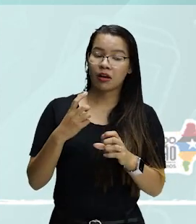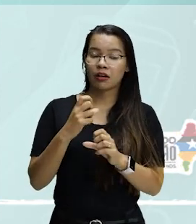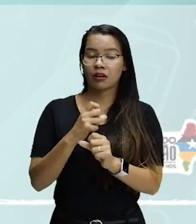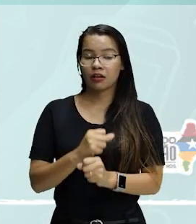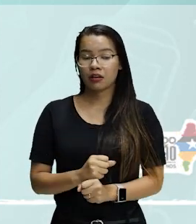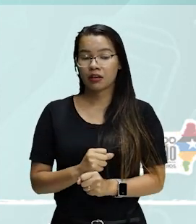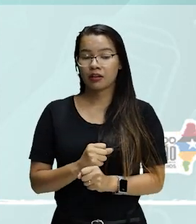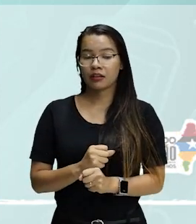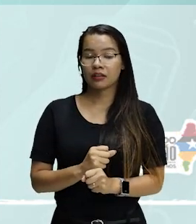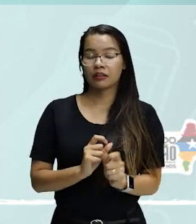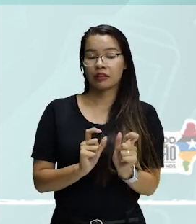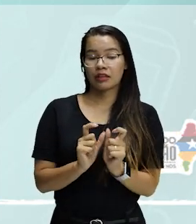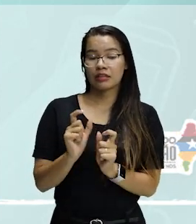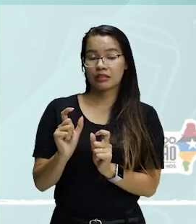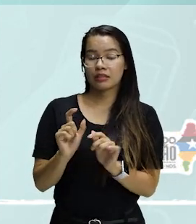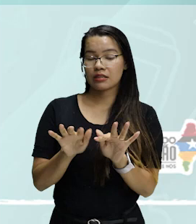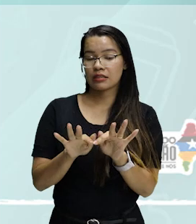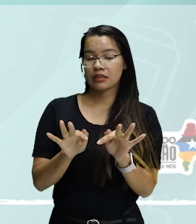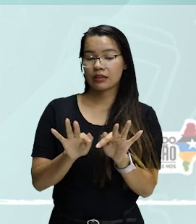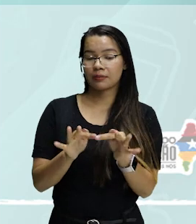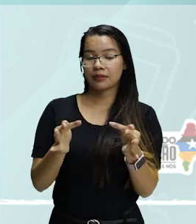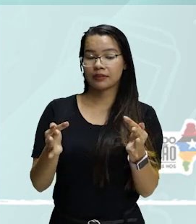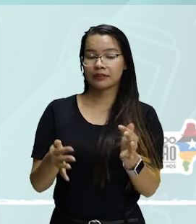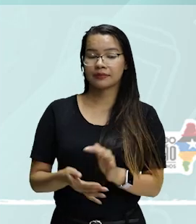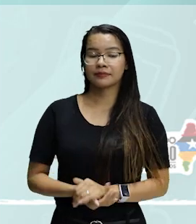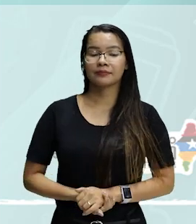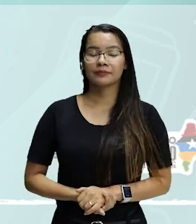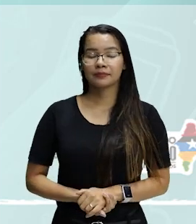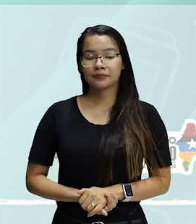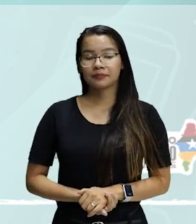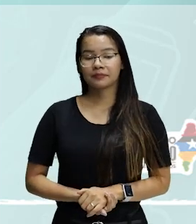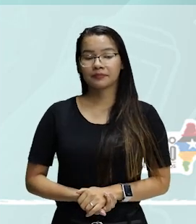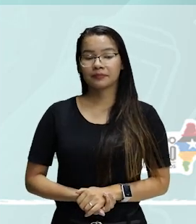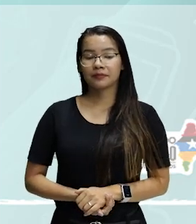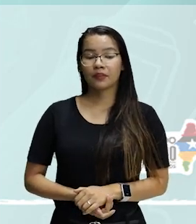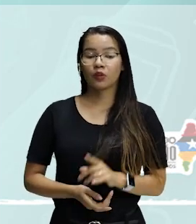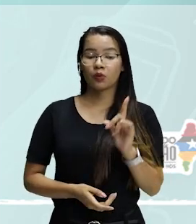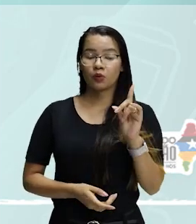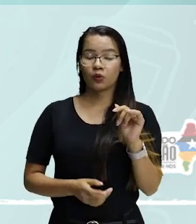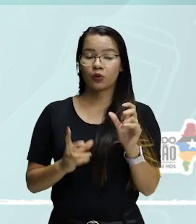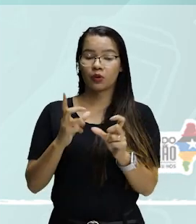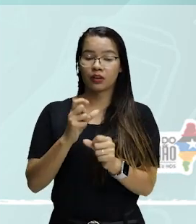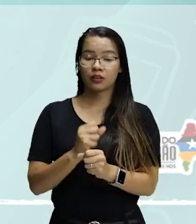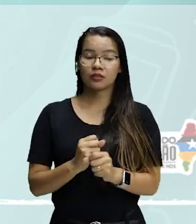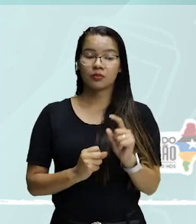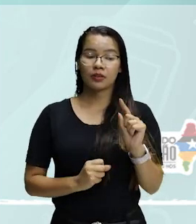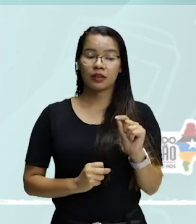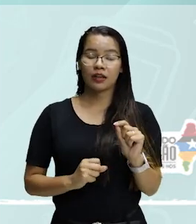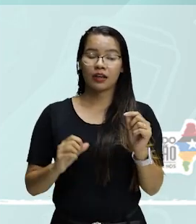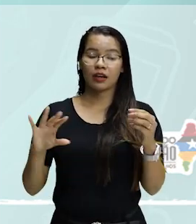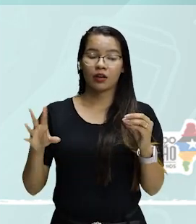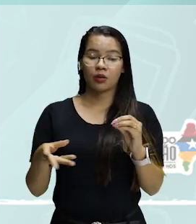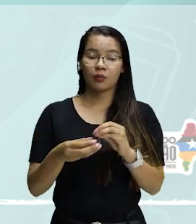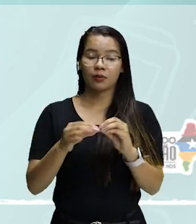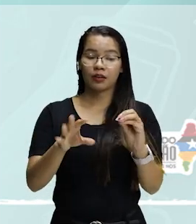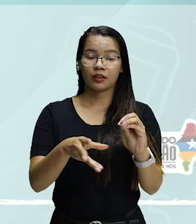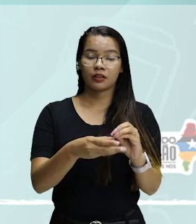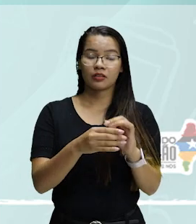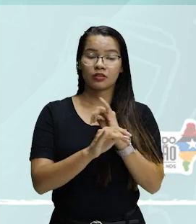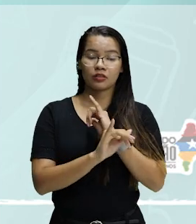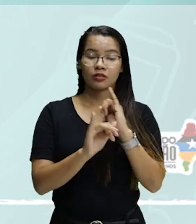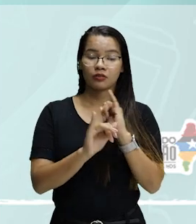resumida, abreviada ou sintetizada. O resumo é a compilação de